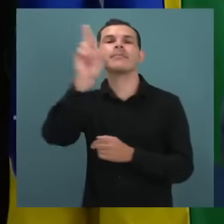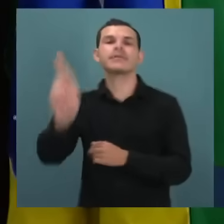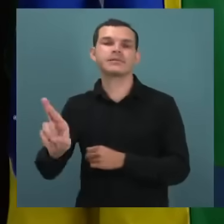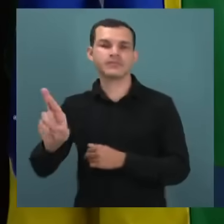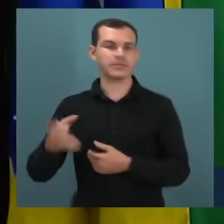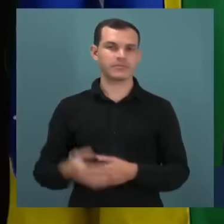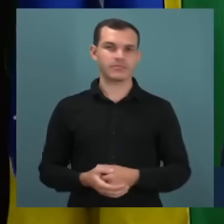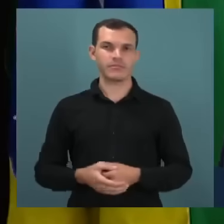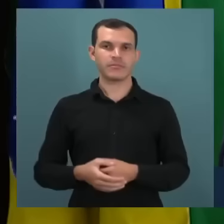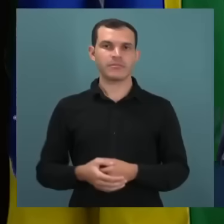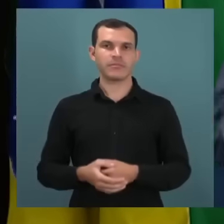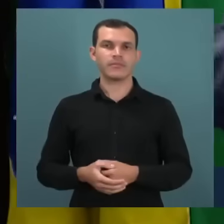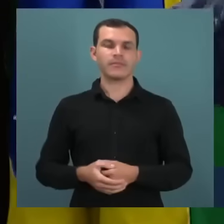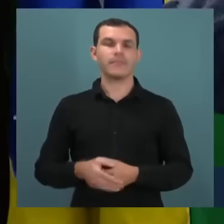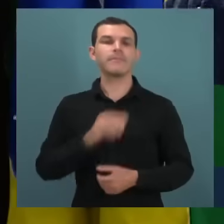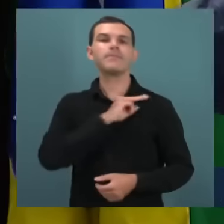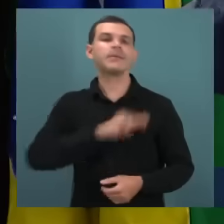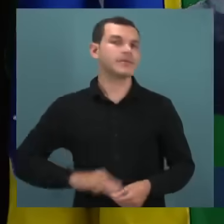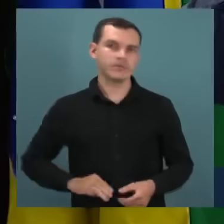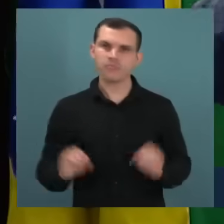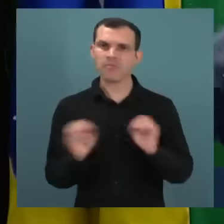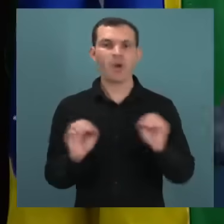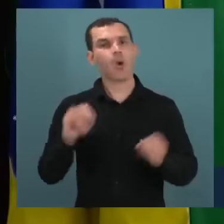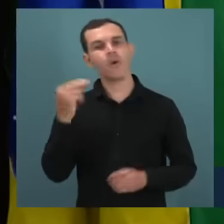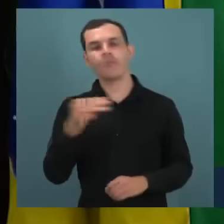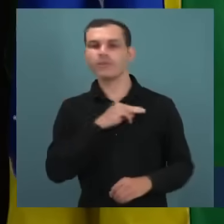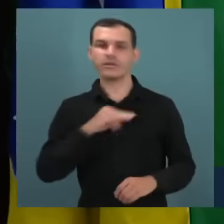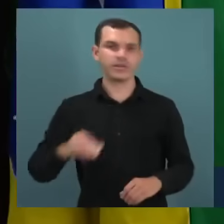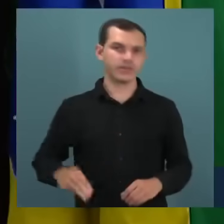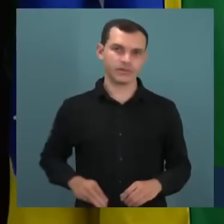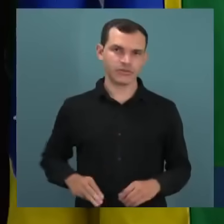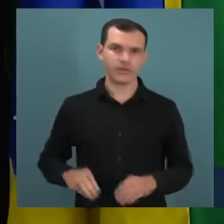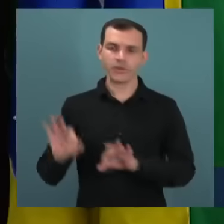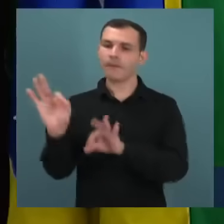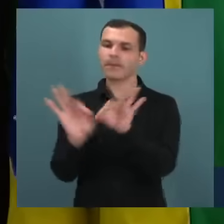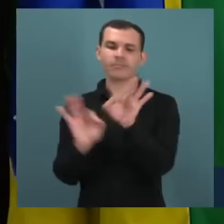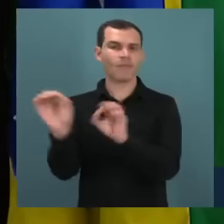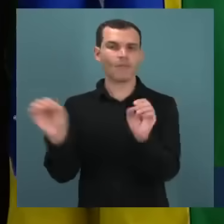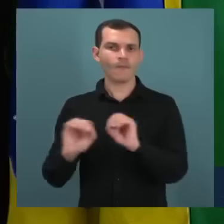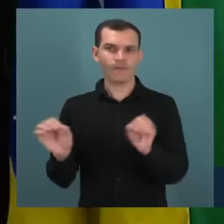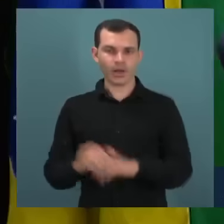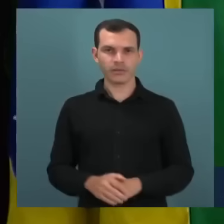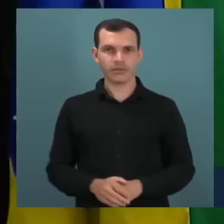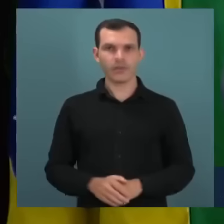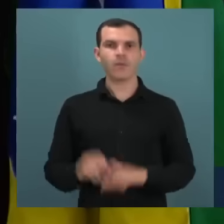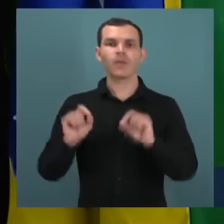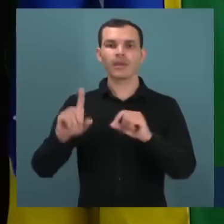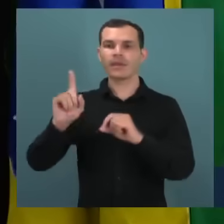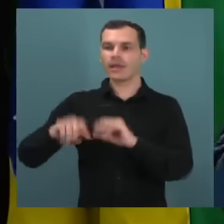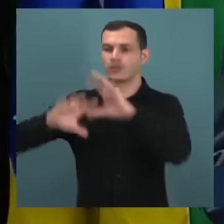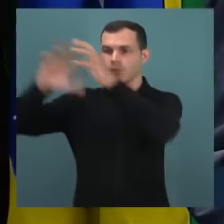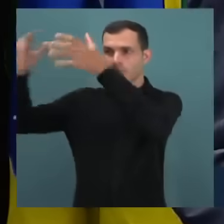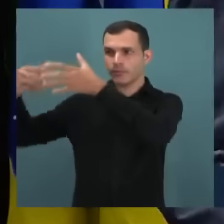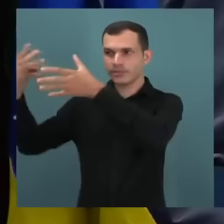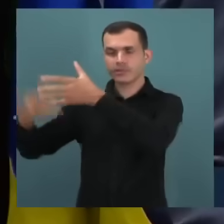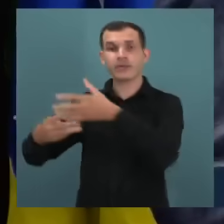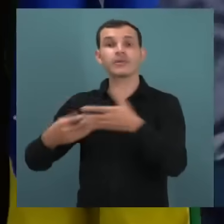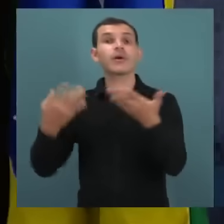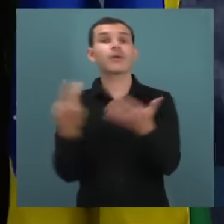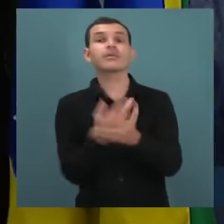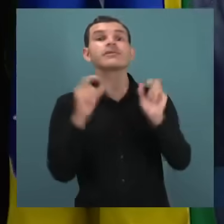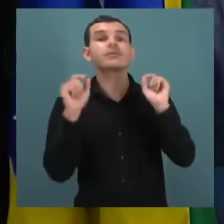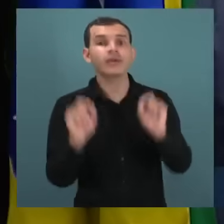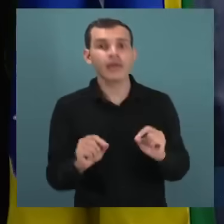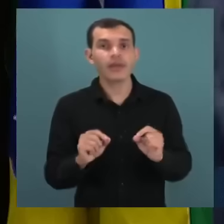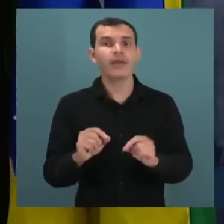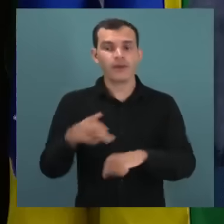ou a ministra do Planejamento. Foi o terceiro escalão dizer o seguinte, senhores: o país quebrou. Nós,